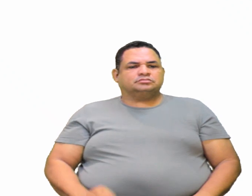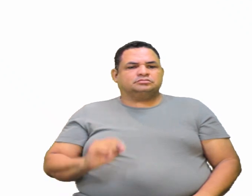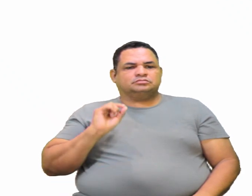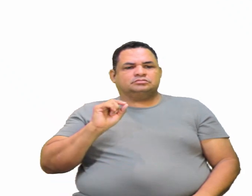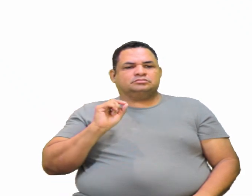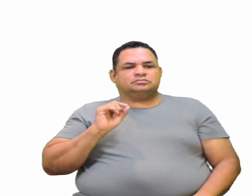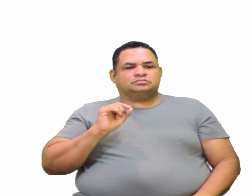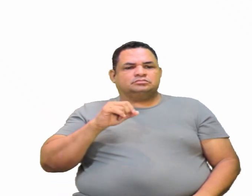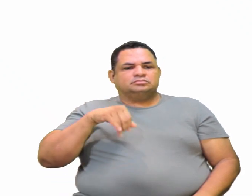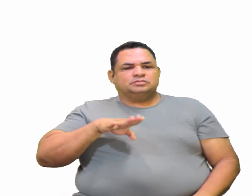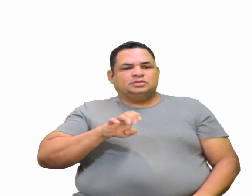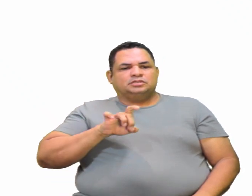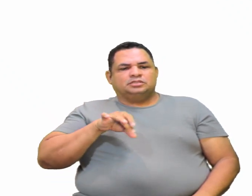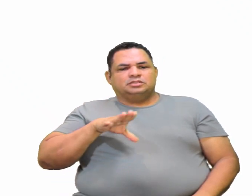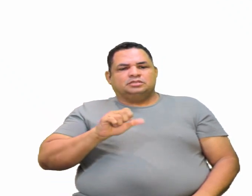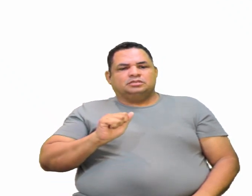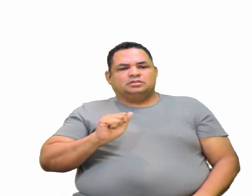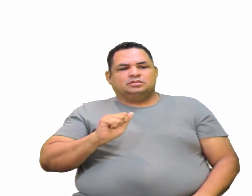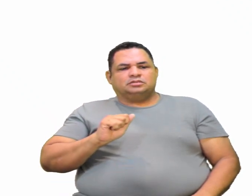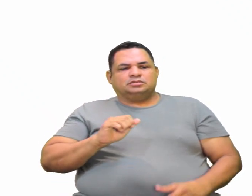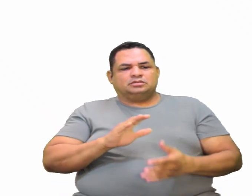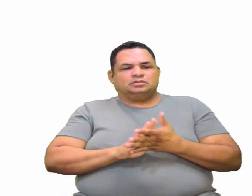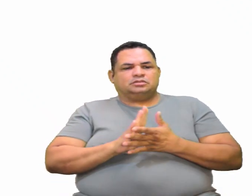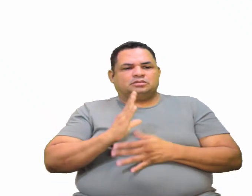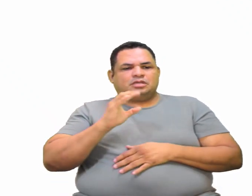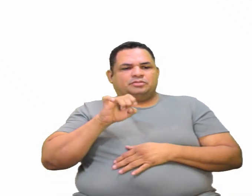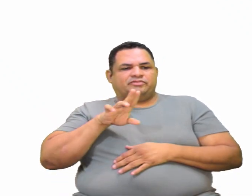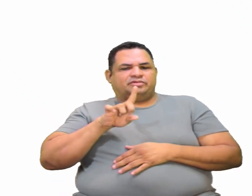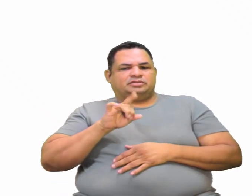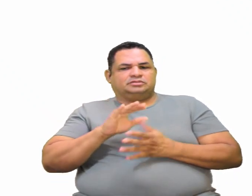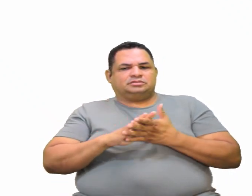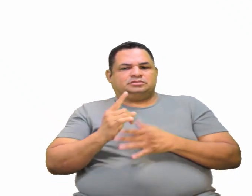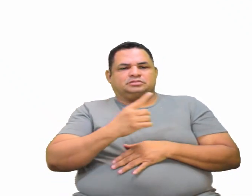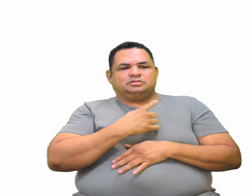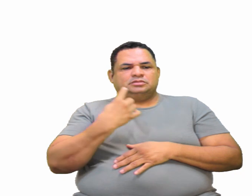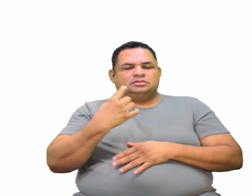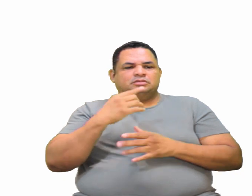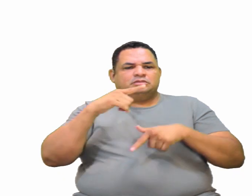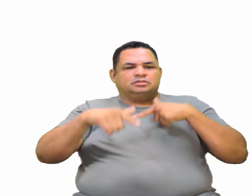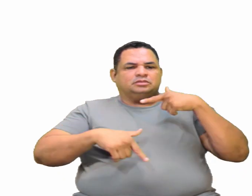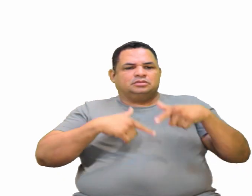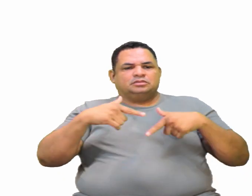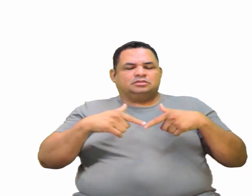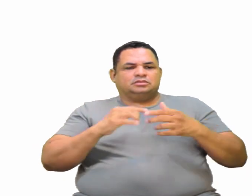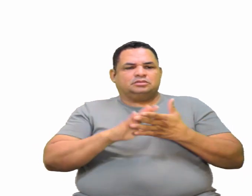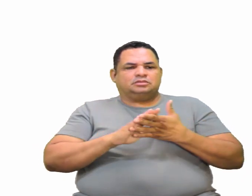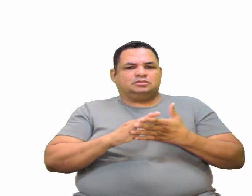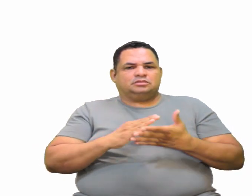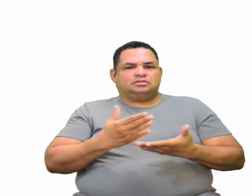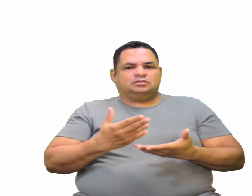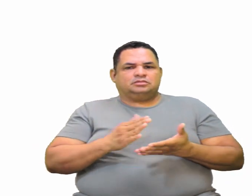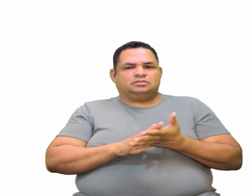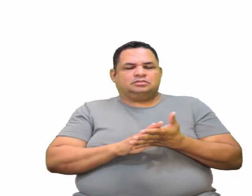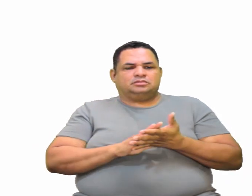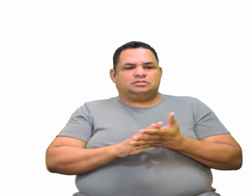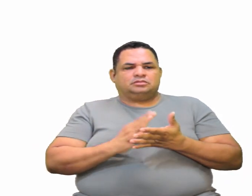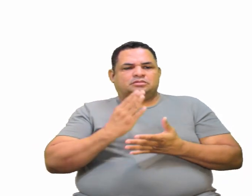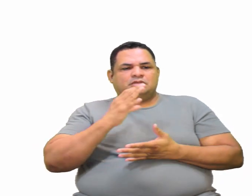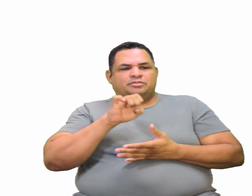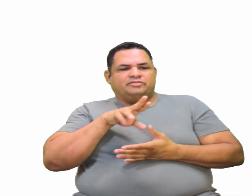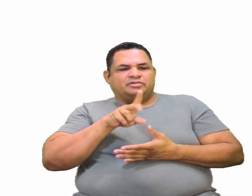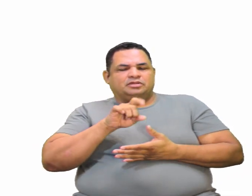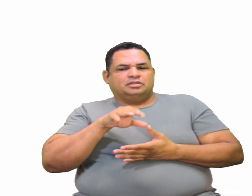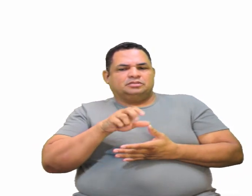quê? O mimetismo e a camuflagem, que foi os conceitos que nós trabalhamos. Só que aí ele fala da camuflagem de uma forma